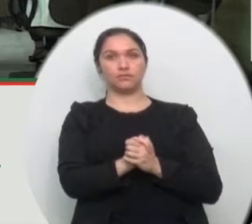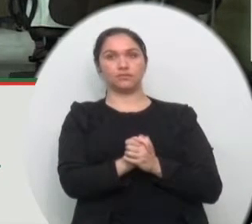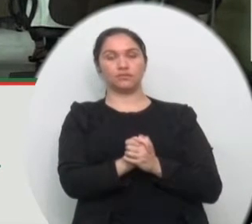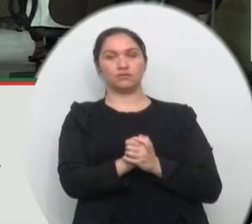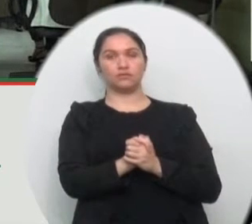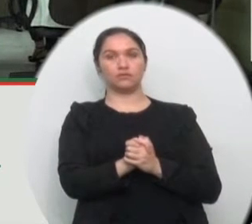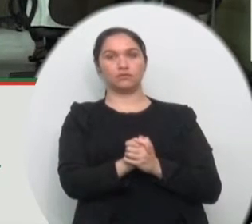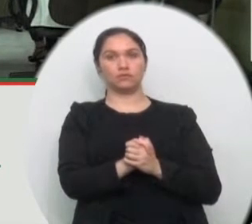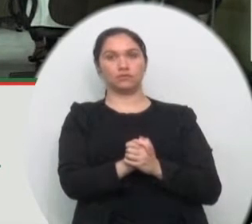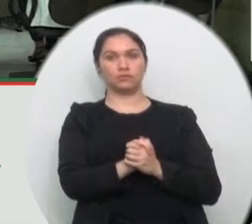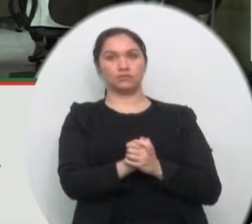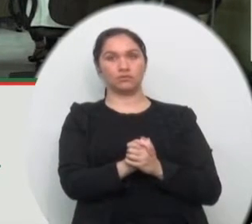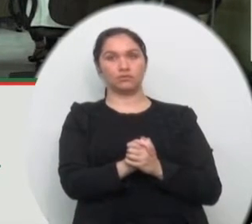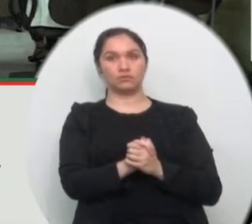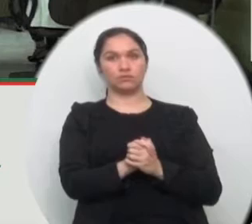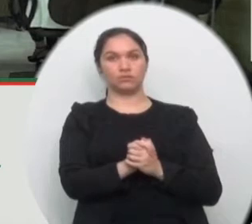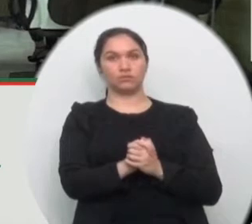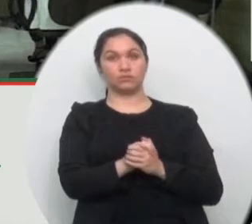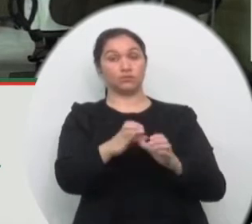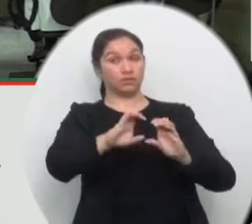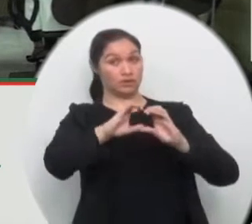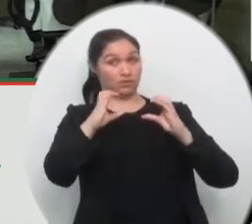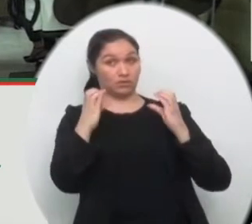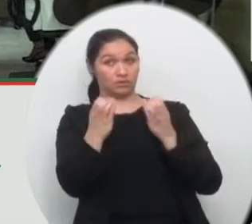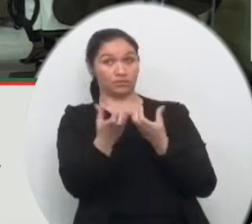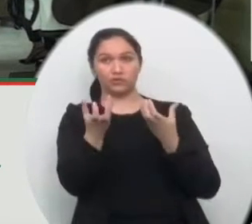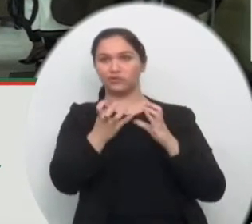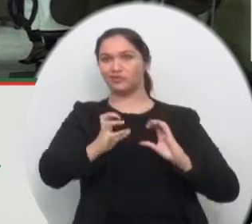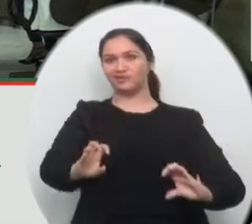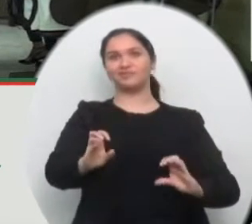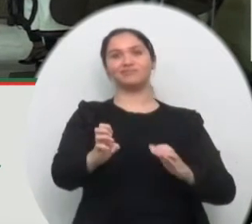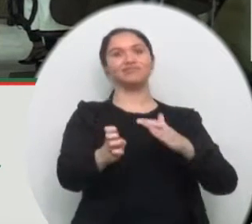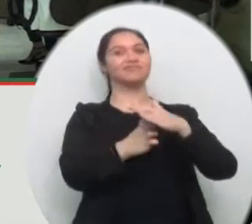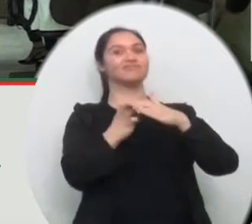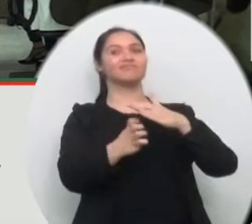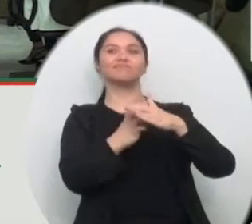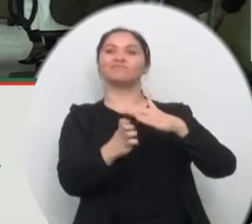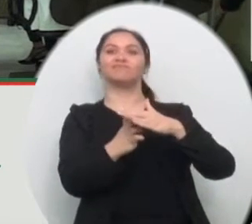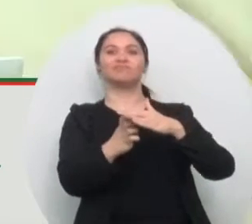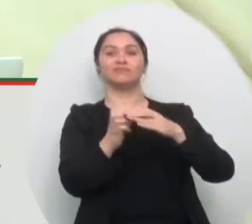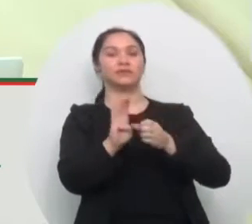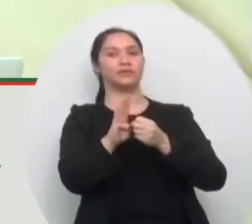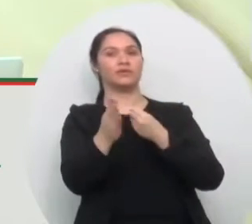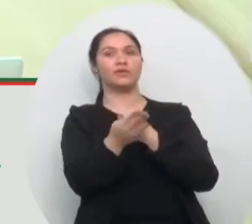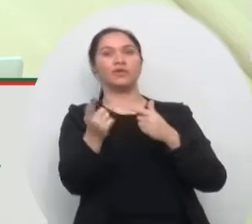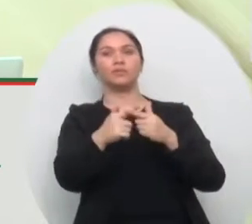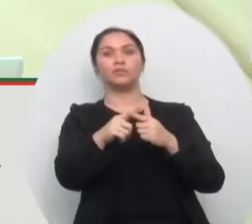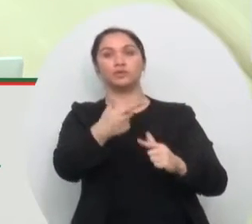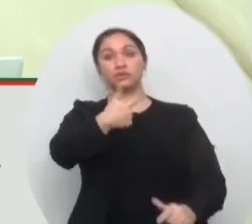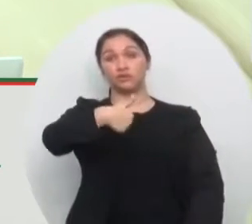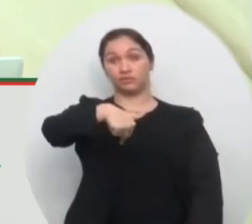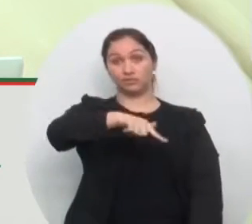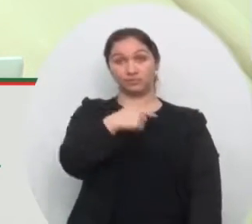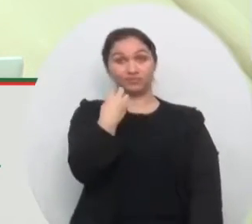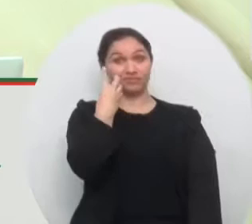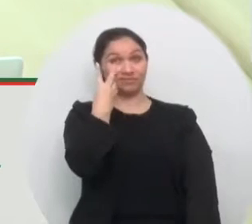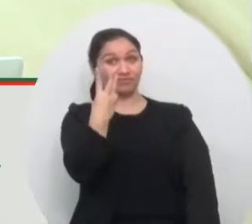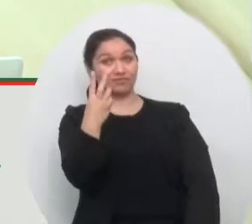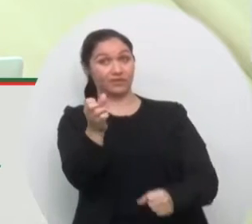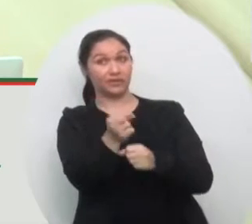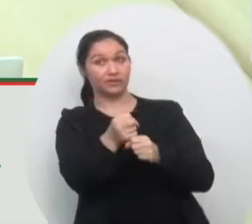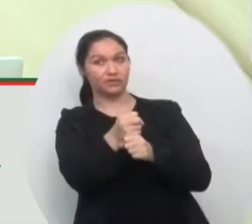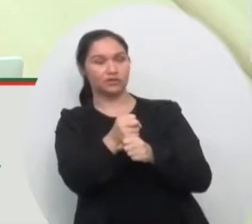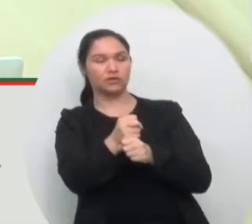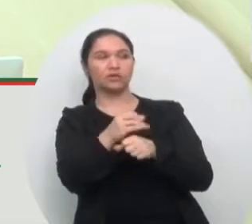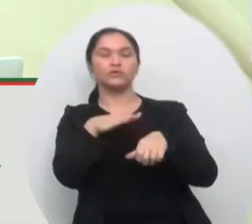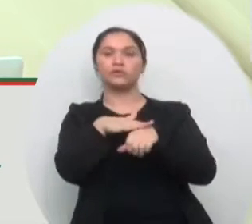Na verdade, a comunidade não quer mais a empresa lá, porque faz quase 3 anos que nós temos em negociação e Fátima